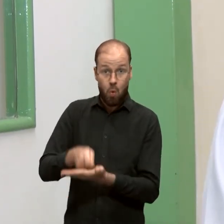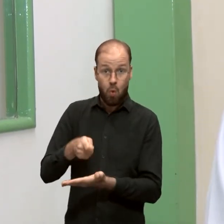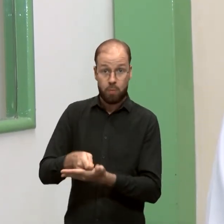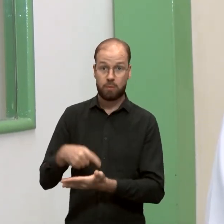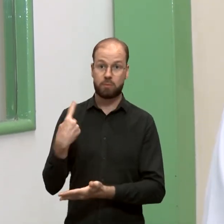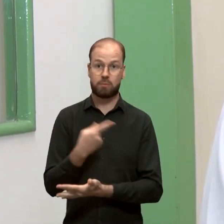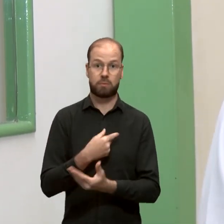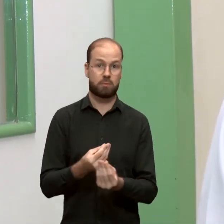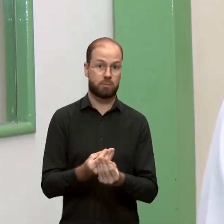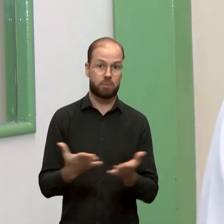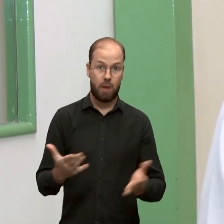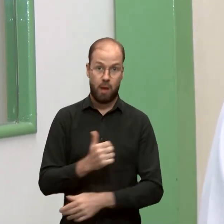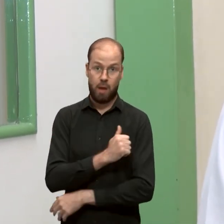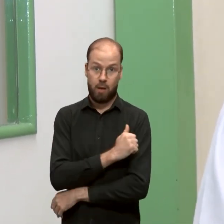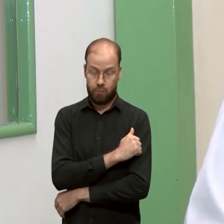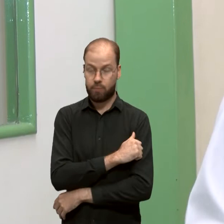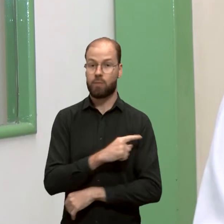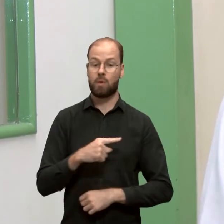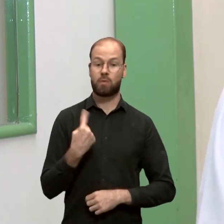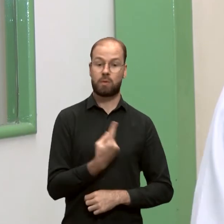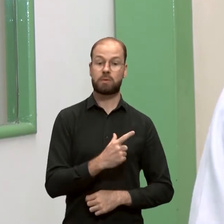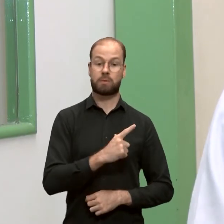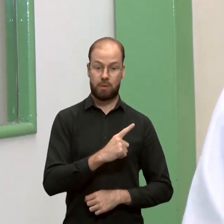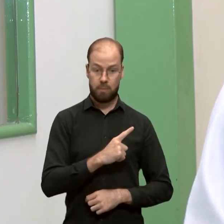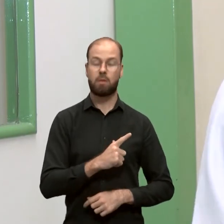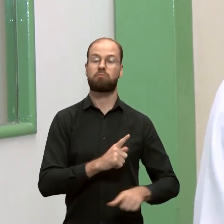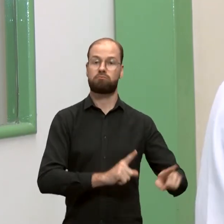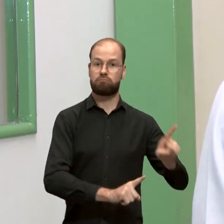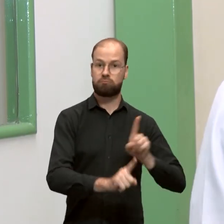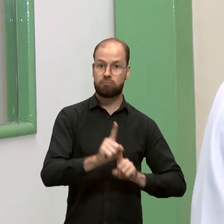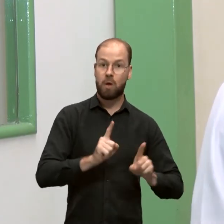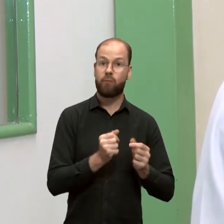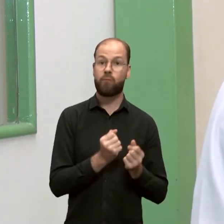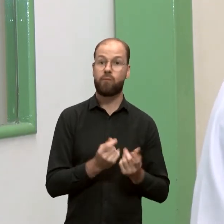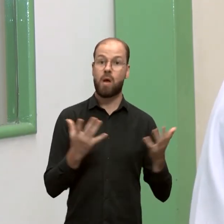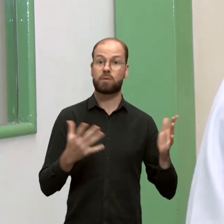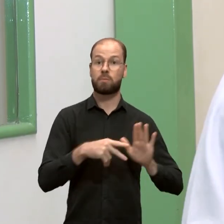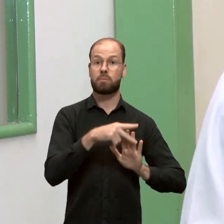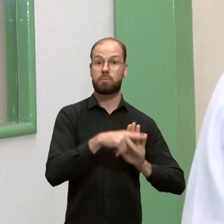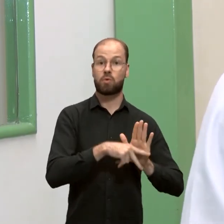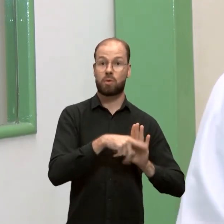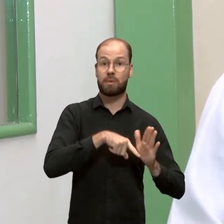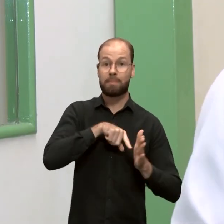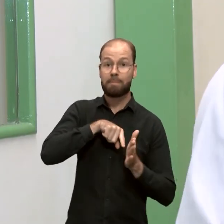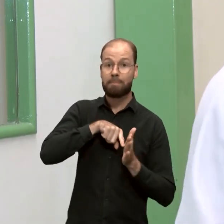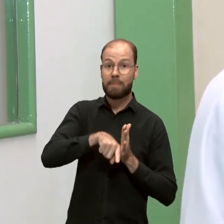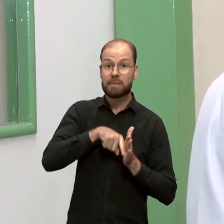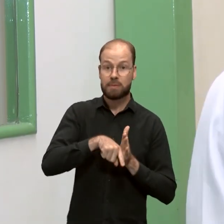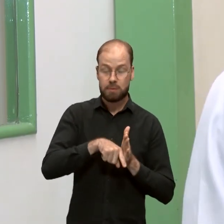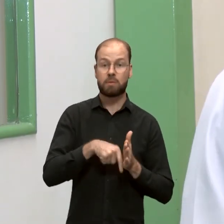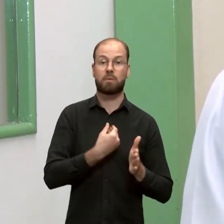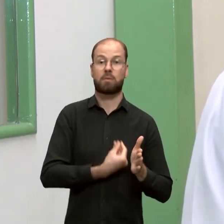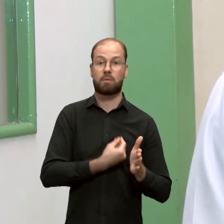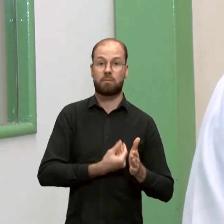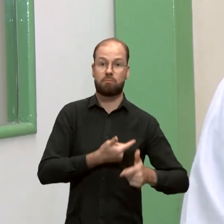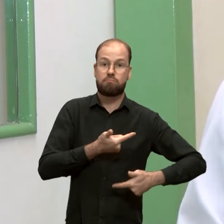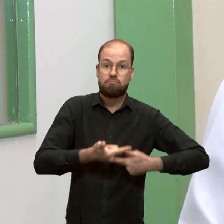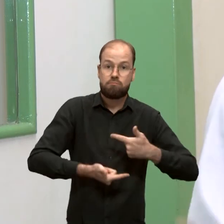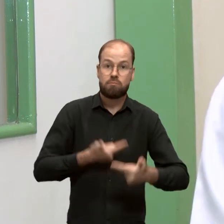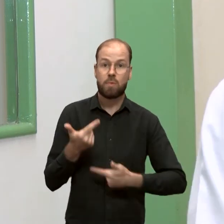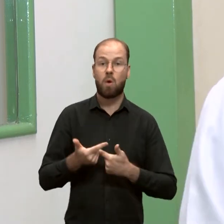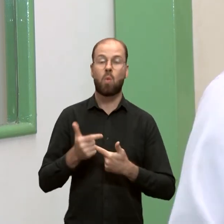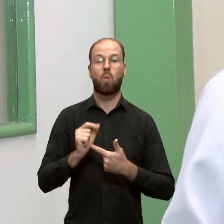os alunos, nós também atendemos diversos projetos de pesquisa, realizando, né, essa parte